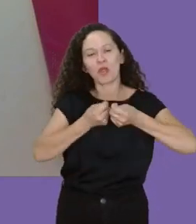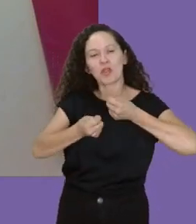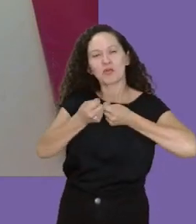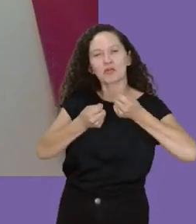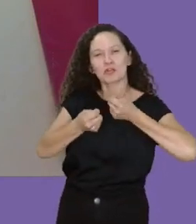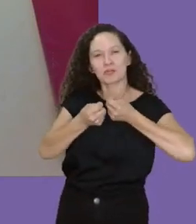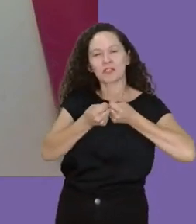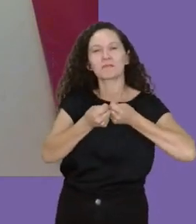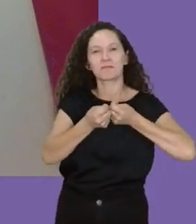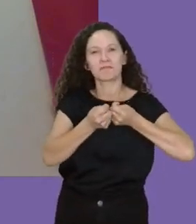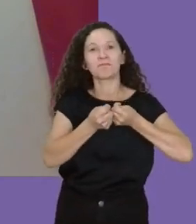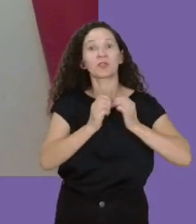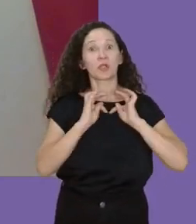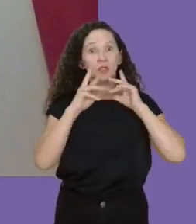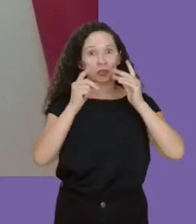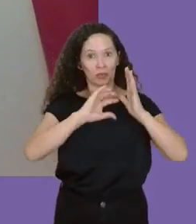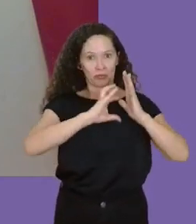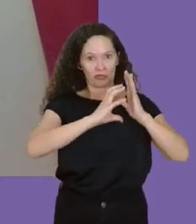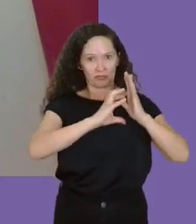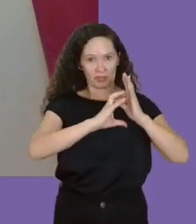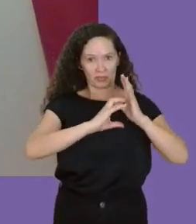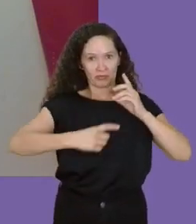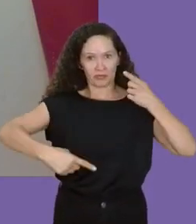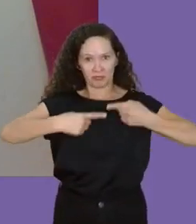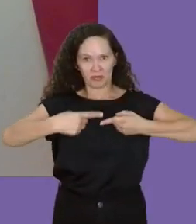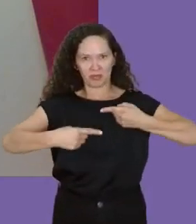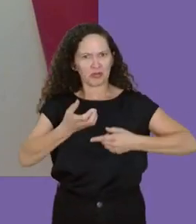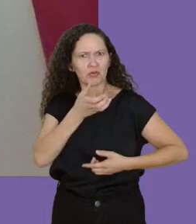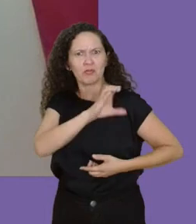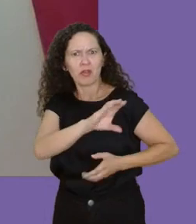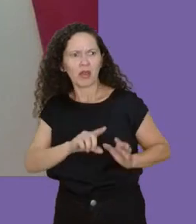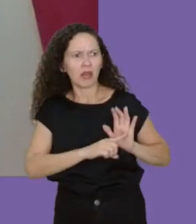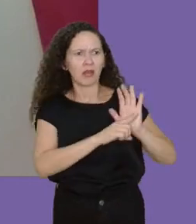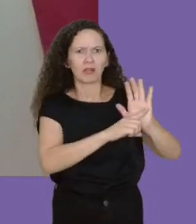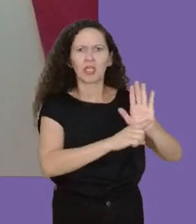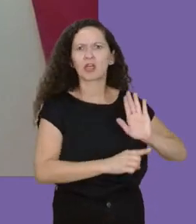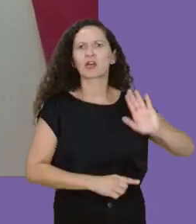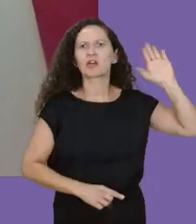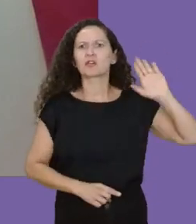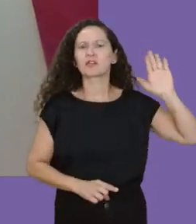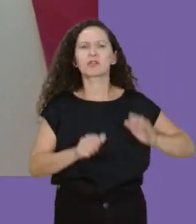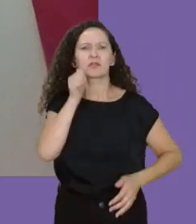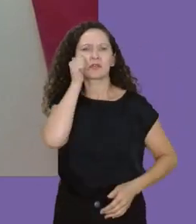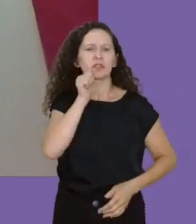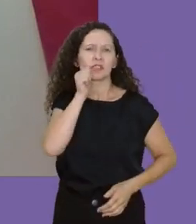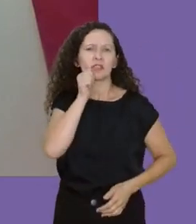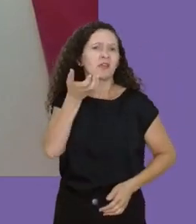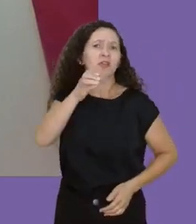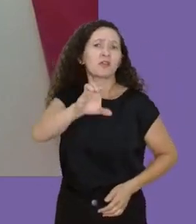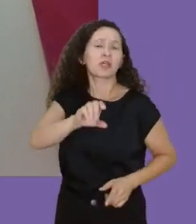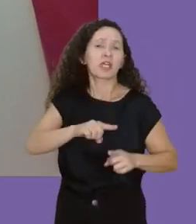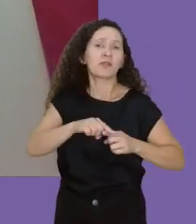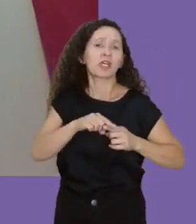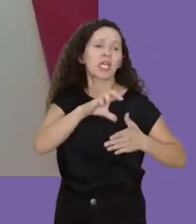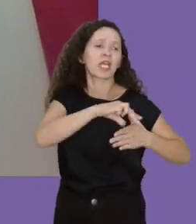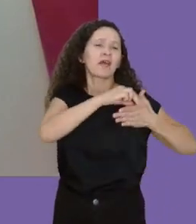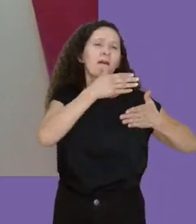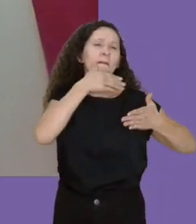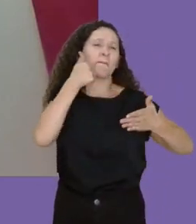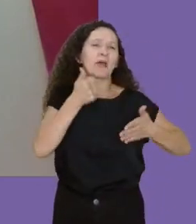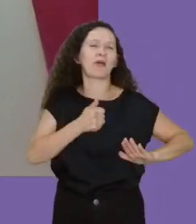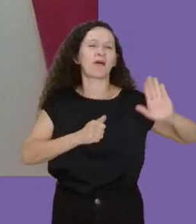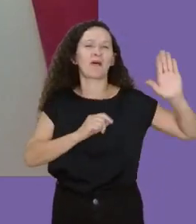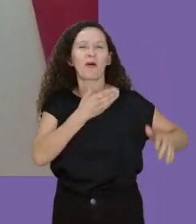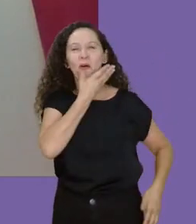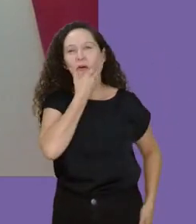os partidos políticos se recusam a financiar as candidaturas de mulheres em privilégio das candidaturas de